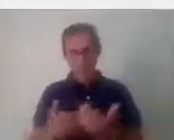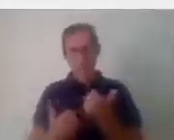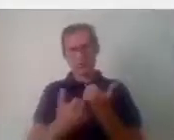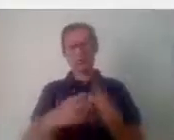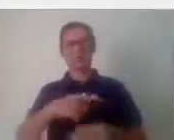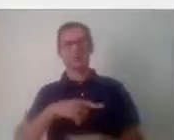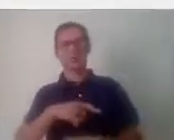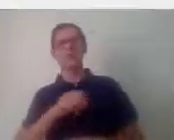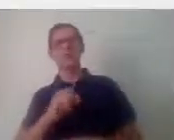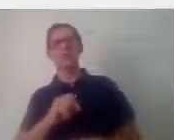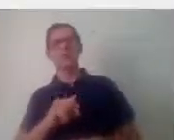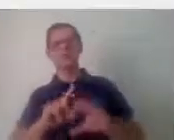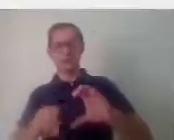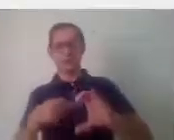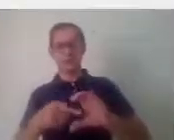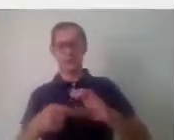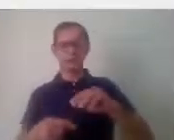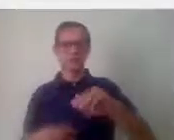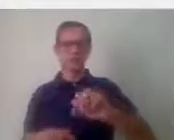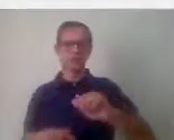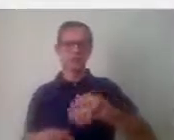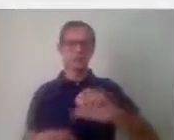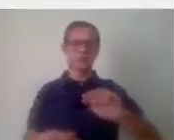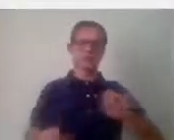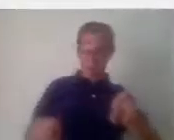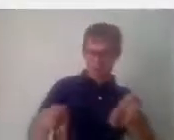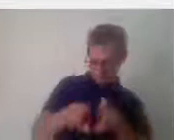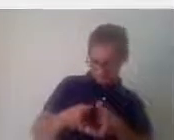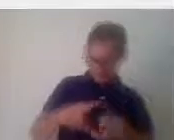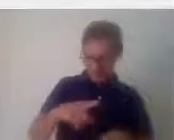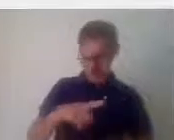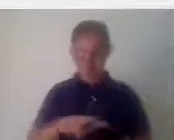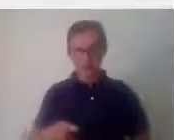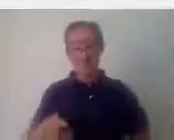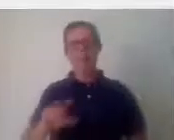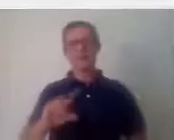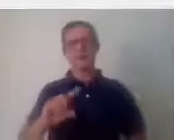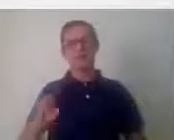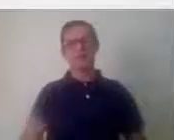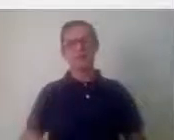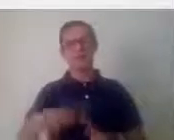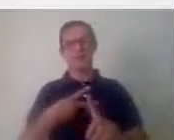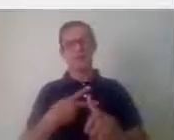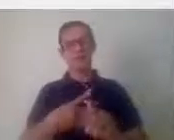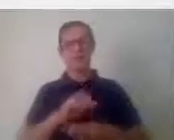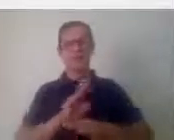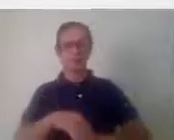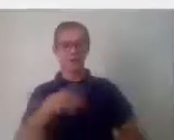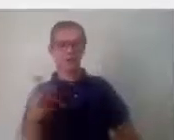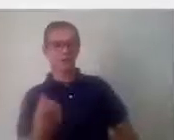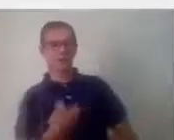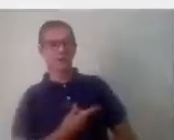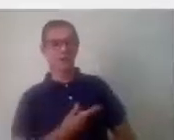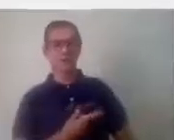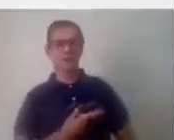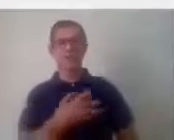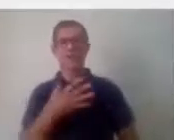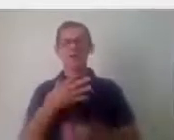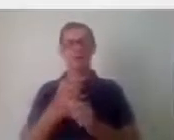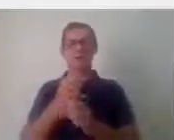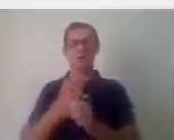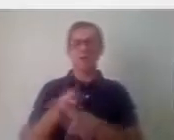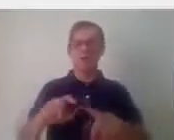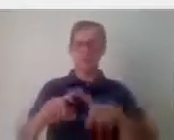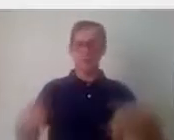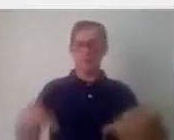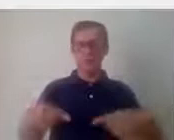podemos denominar de centro de massa. Além disso, as integrais duplas, elas nos ajudam ao calcular